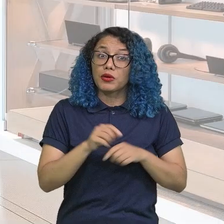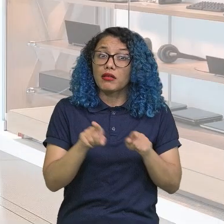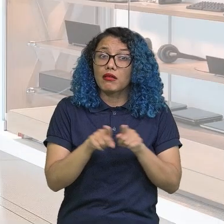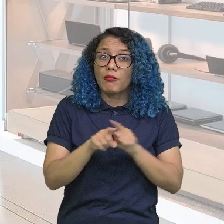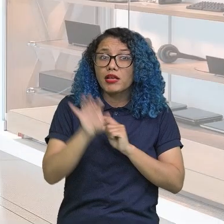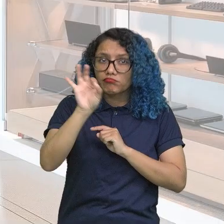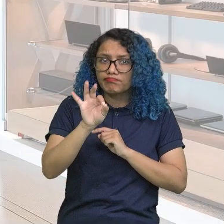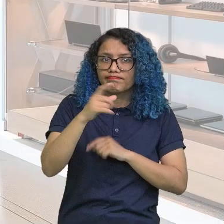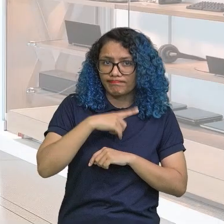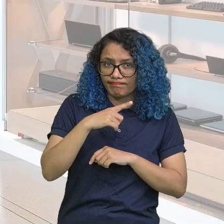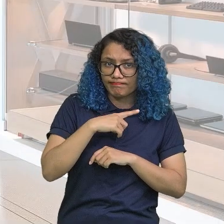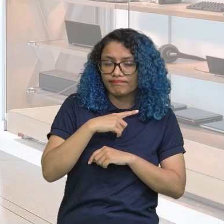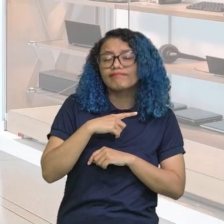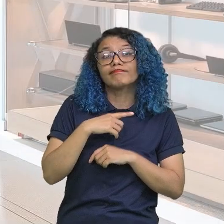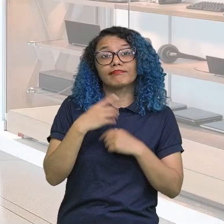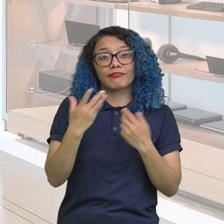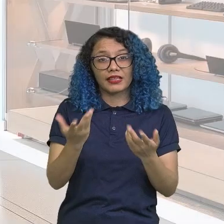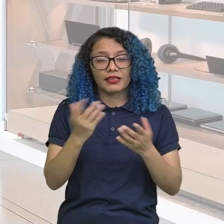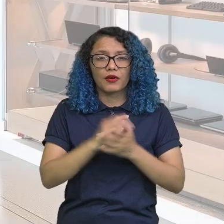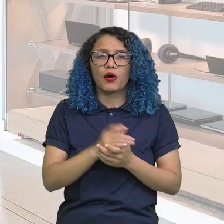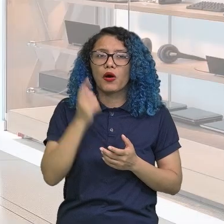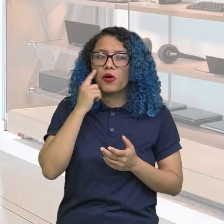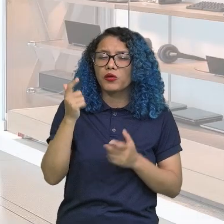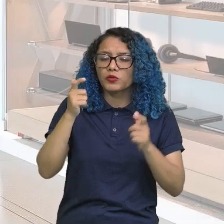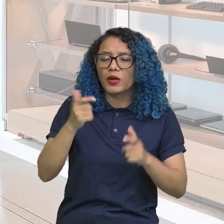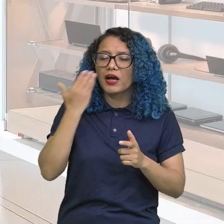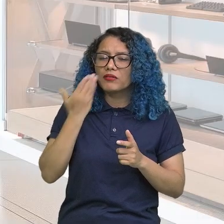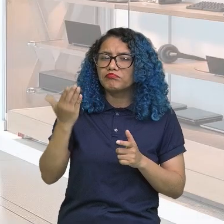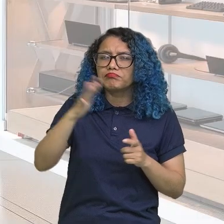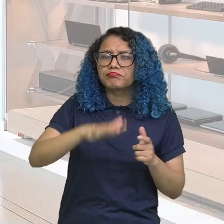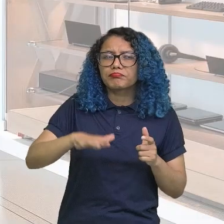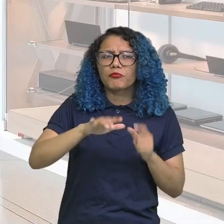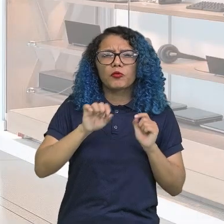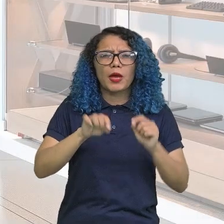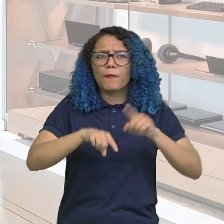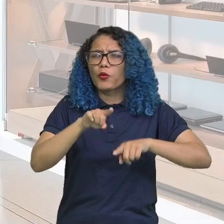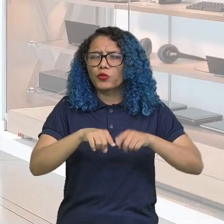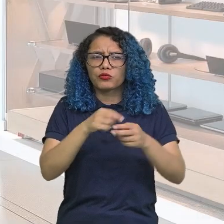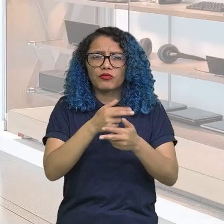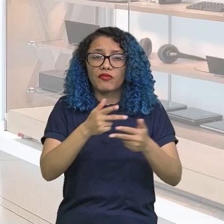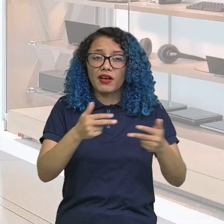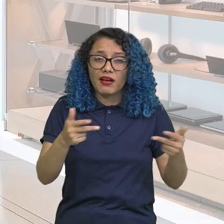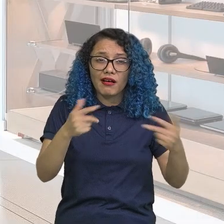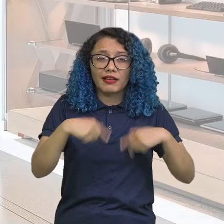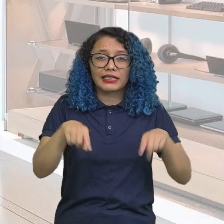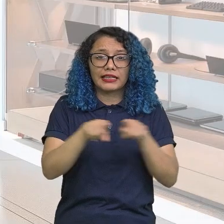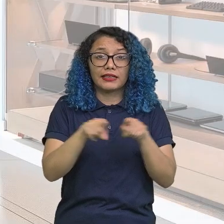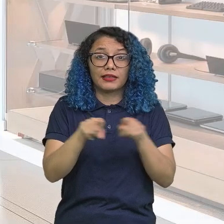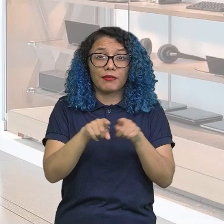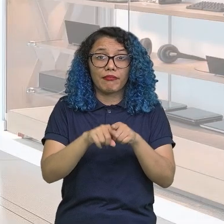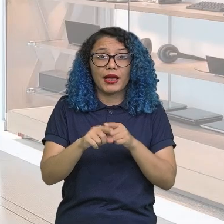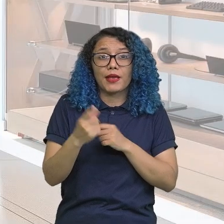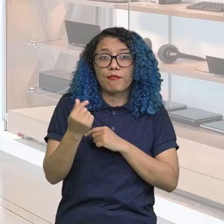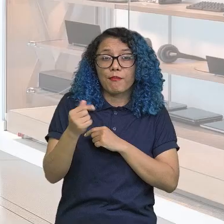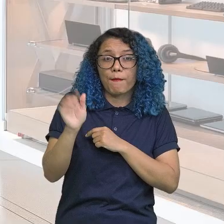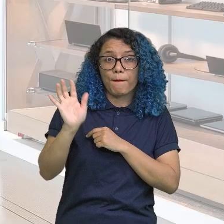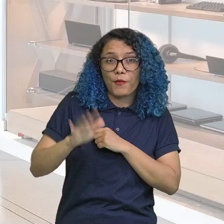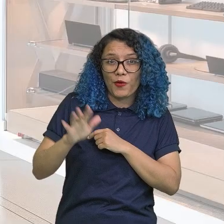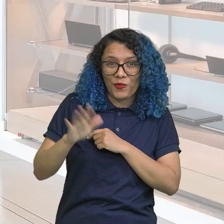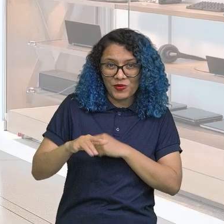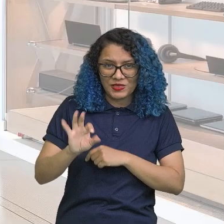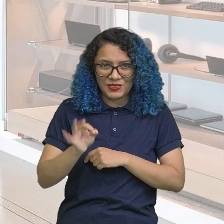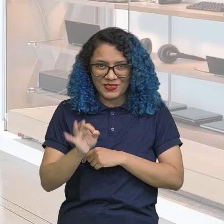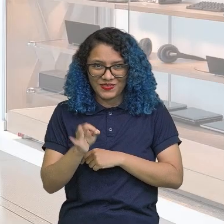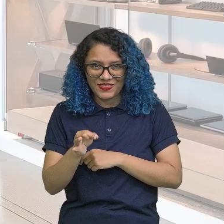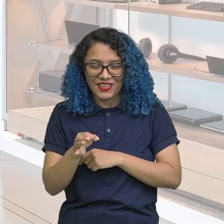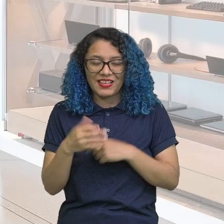é. Você já viu que estamos aqui em um ambiente repleto de produtos e também aí temos liquidação. Vamos